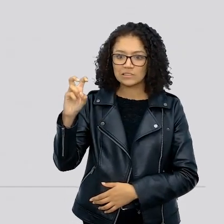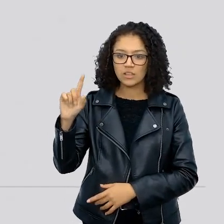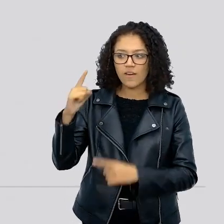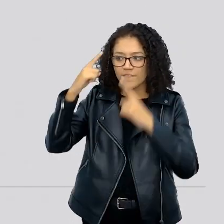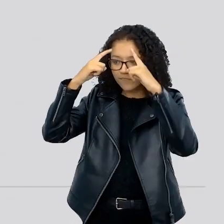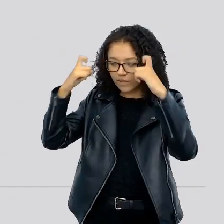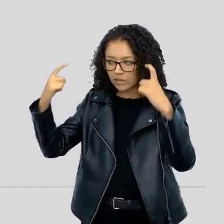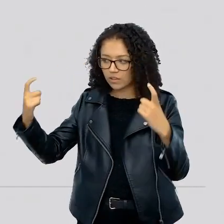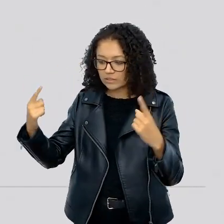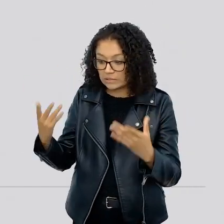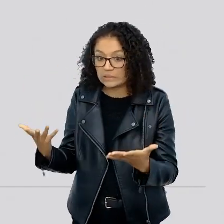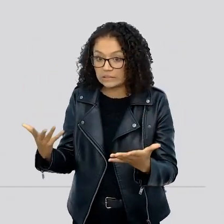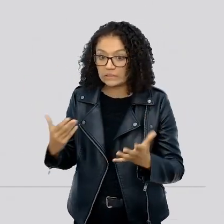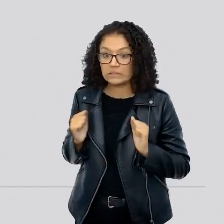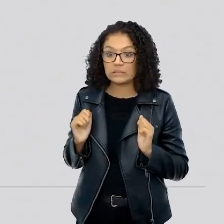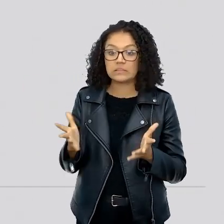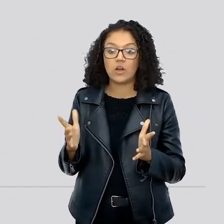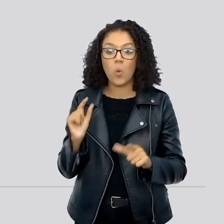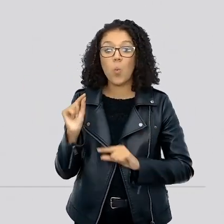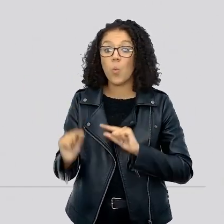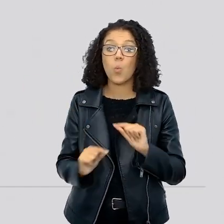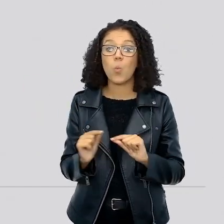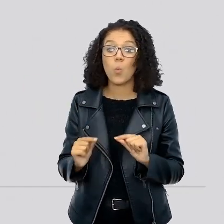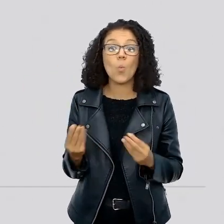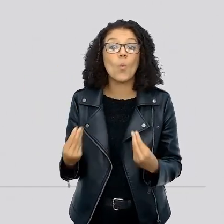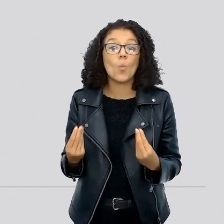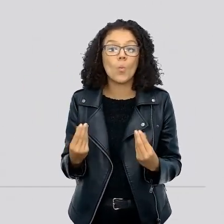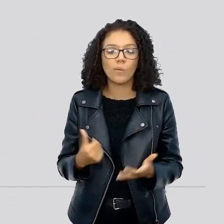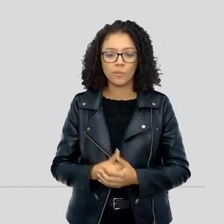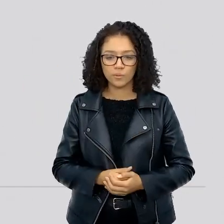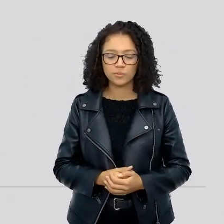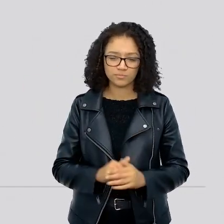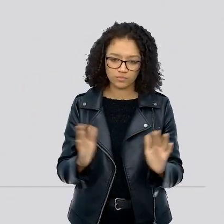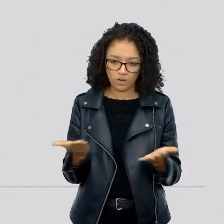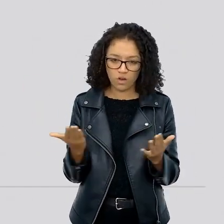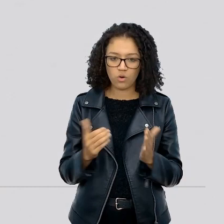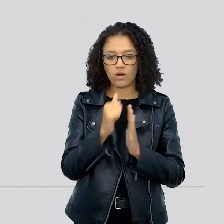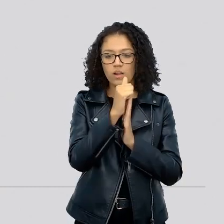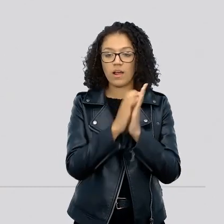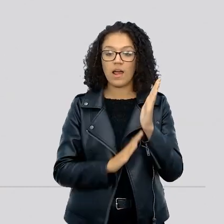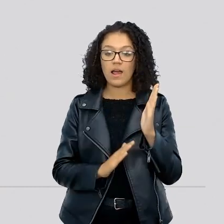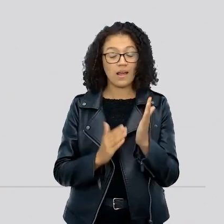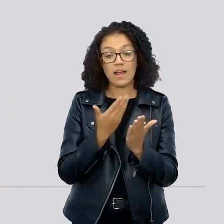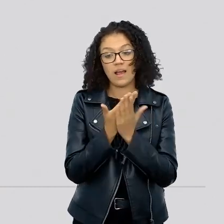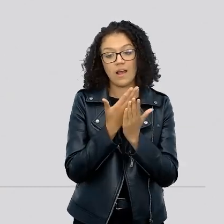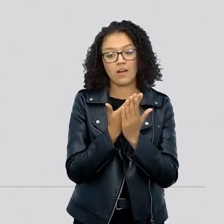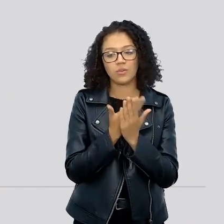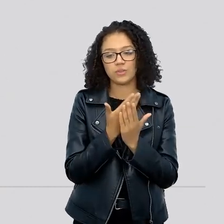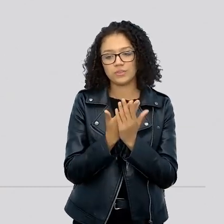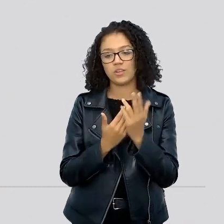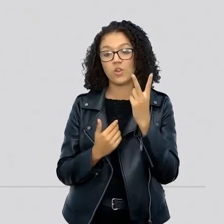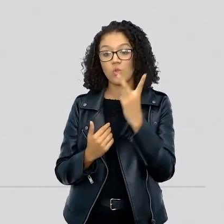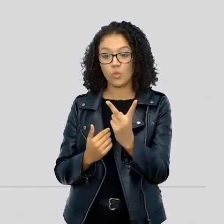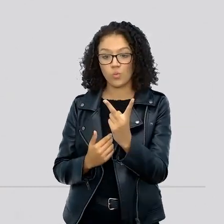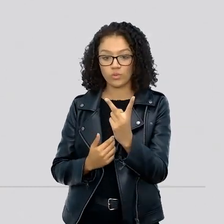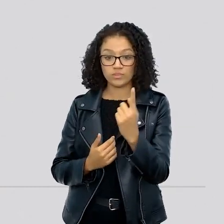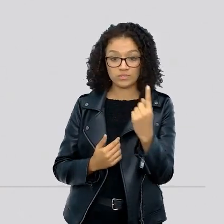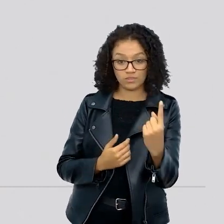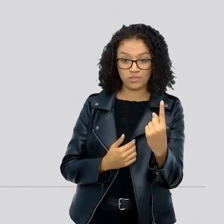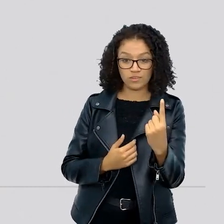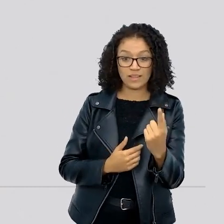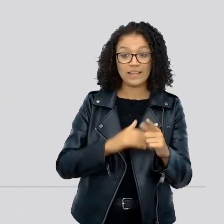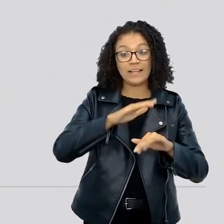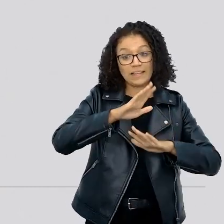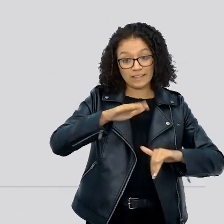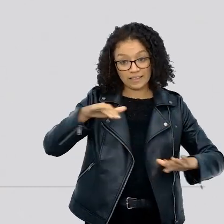violência. Nesse módulo, a gente vai ter duas aulas. A primeira aula vai trabalhar a parte de crianças